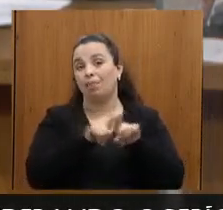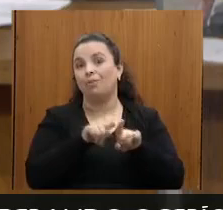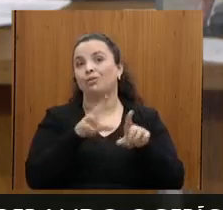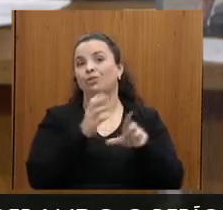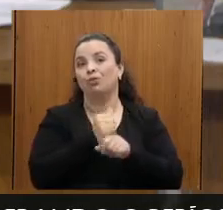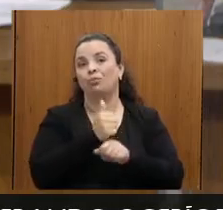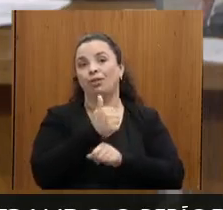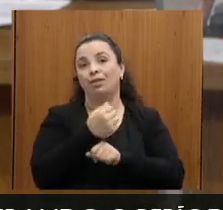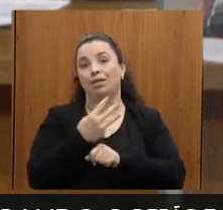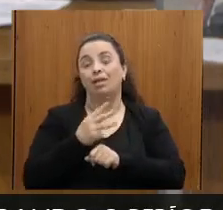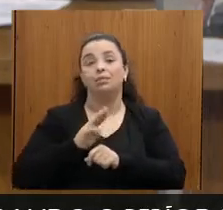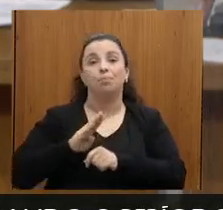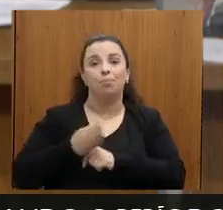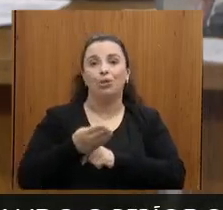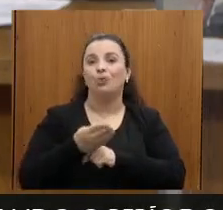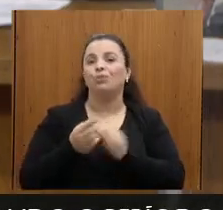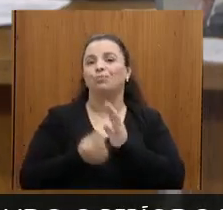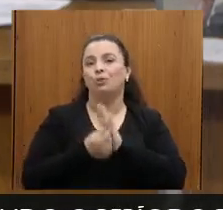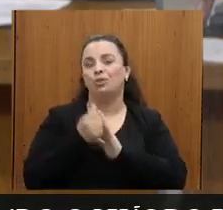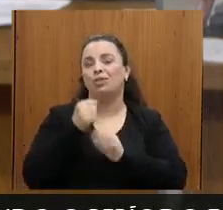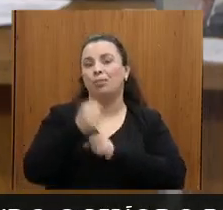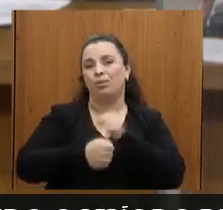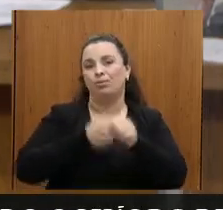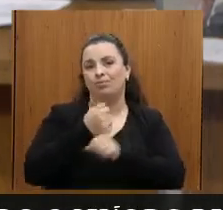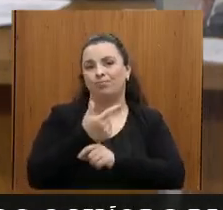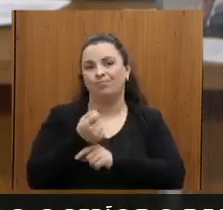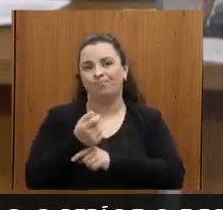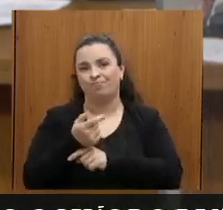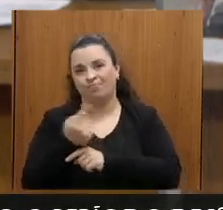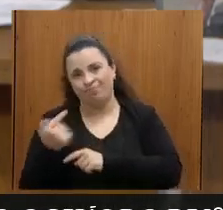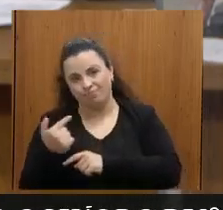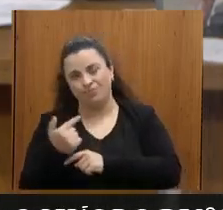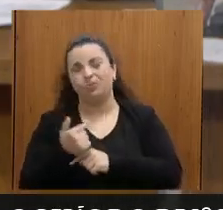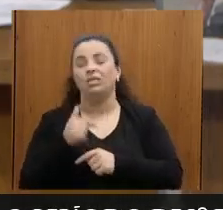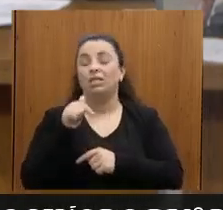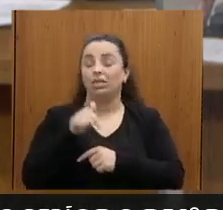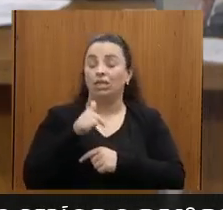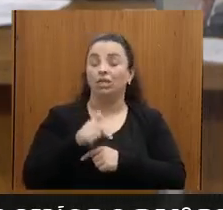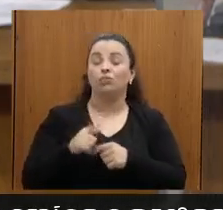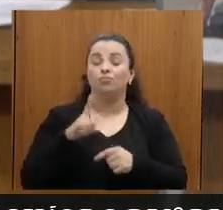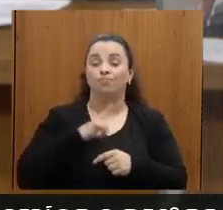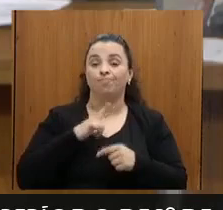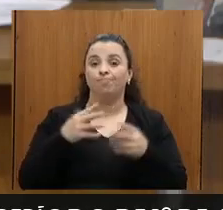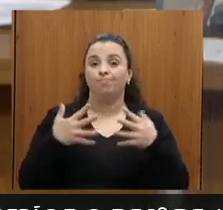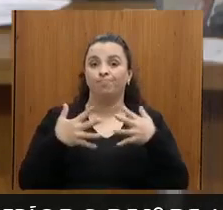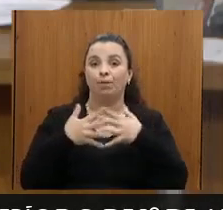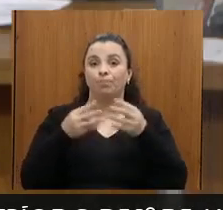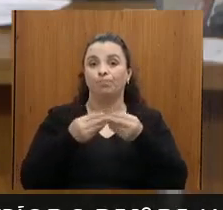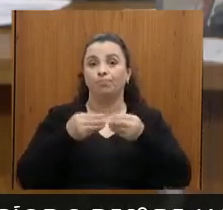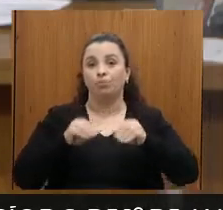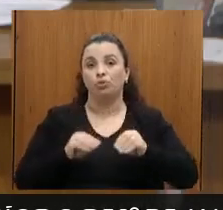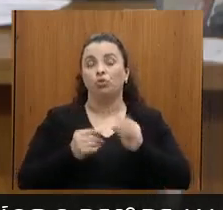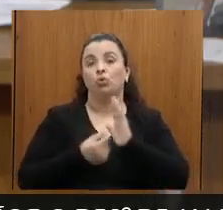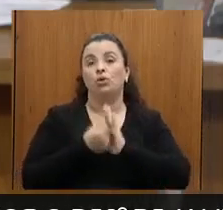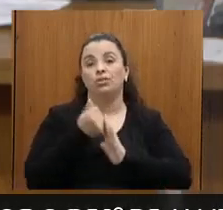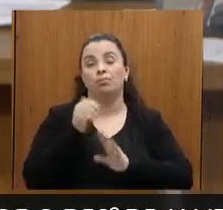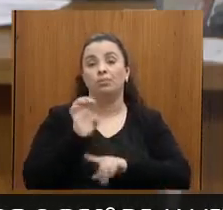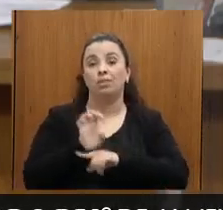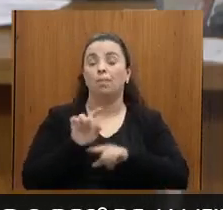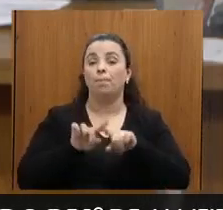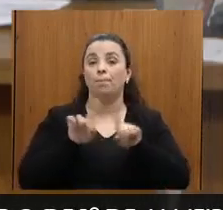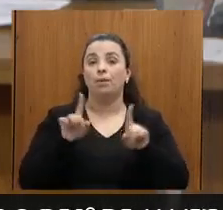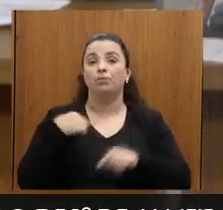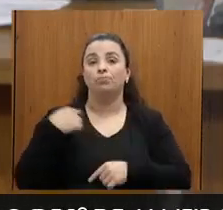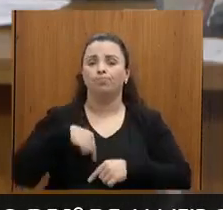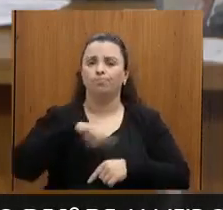orçamento do próximo ano. Então, gente tem questões estruturais que, de fato, afetam o orçamento estadual, mas nós temos trabalhado intensamente, tanto